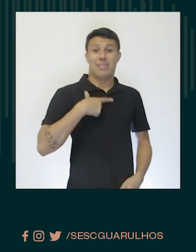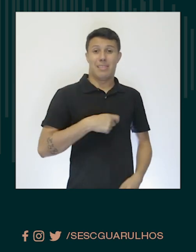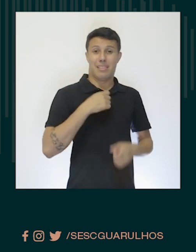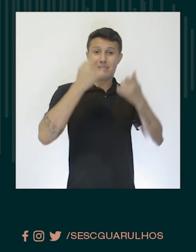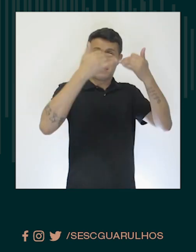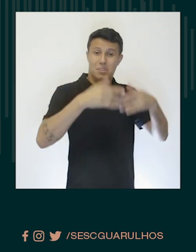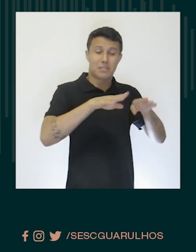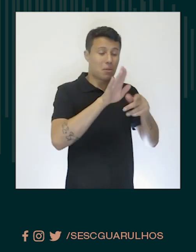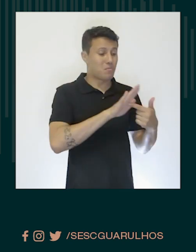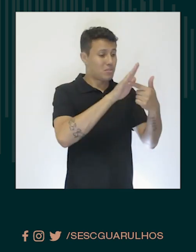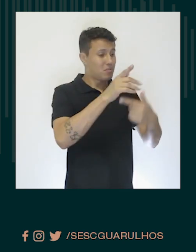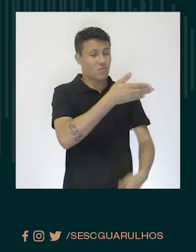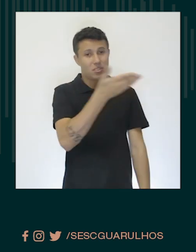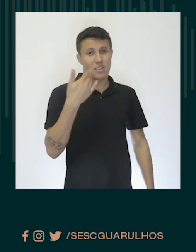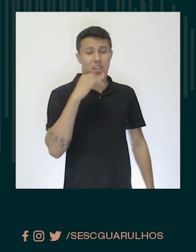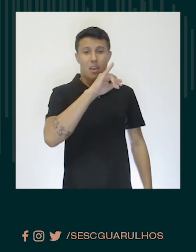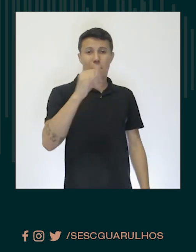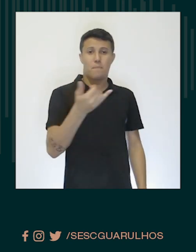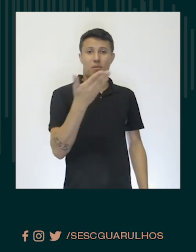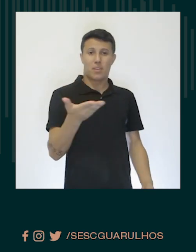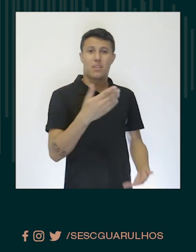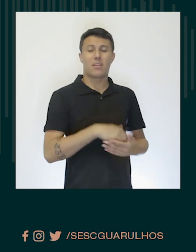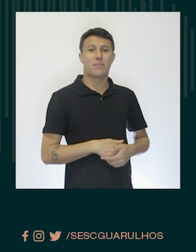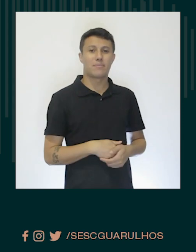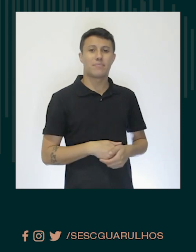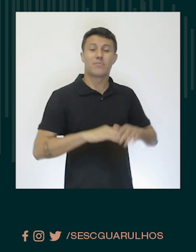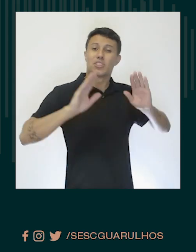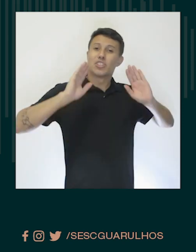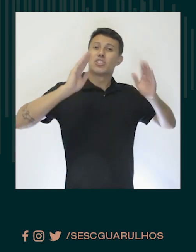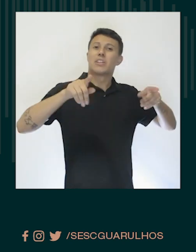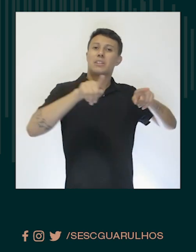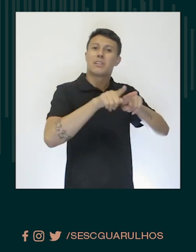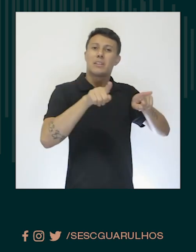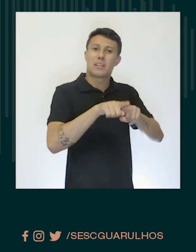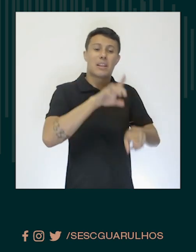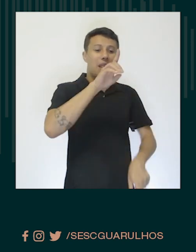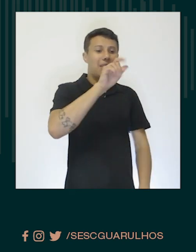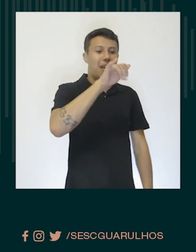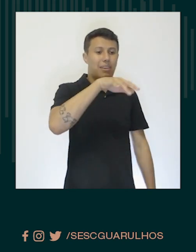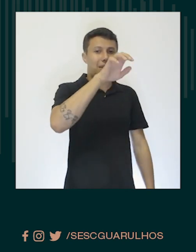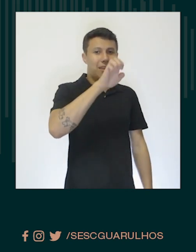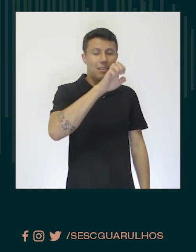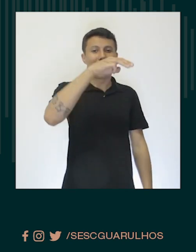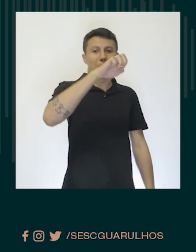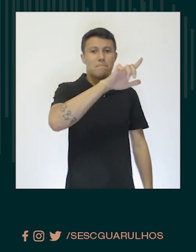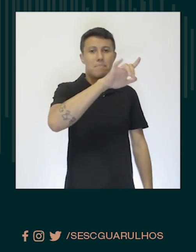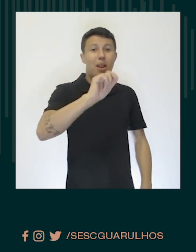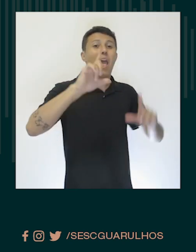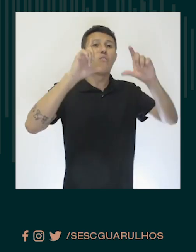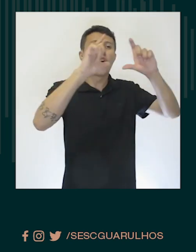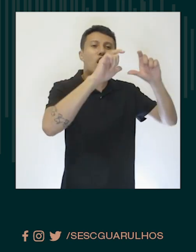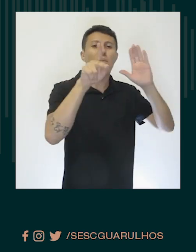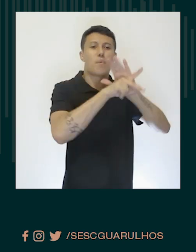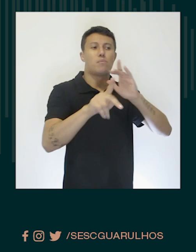para vocês também, aproveitando das minas, já falar sobre a Daiane Melo, fotógrafa de show. A gente já